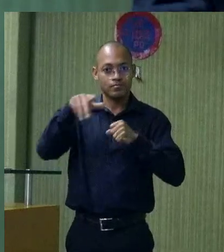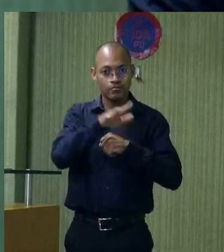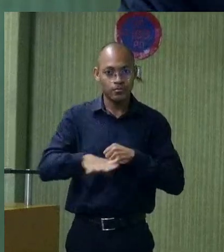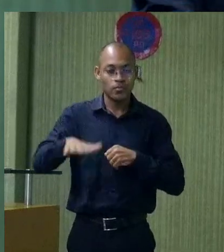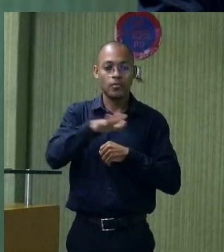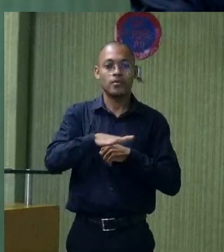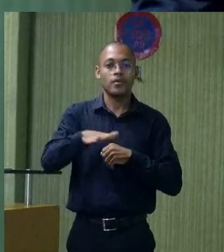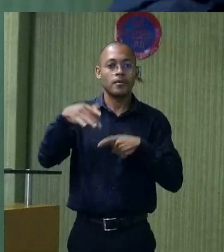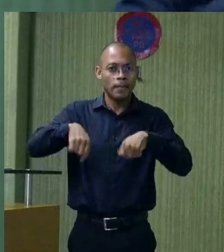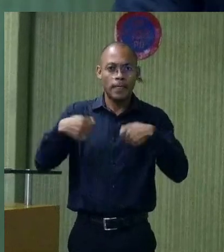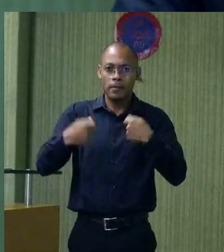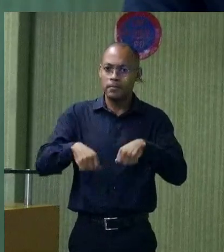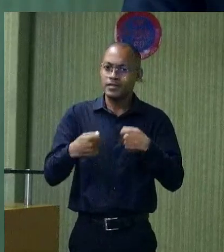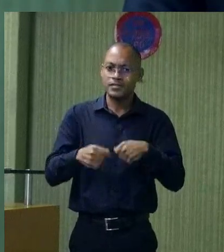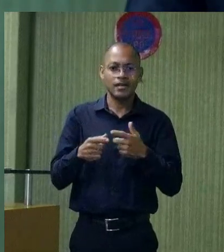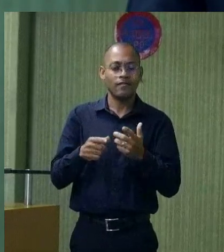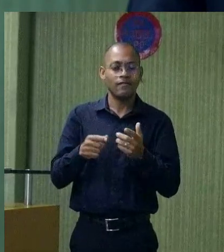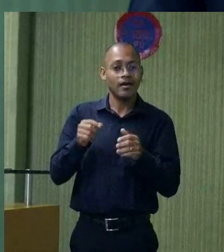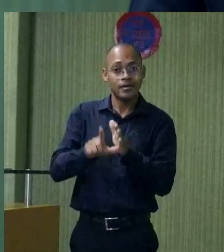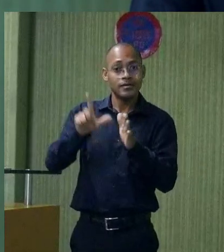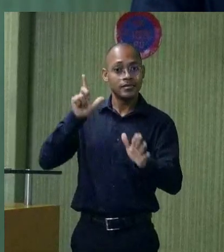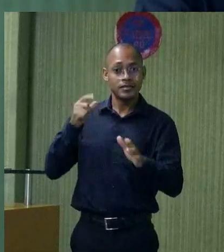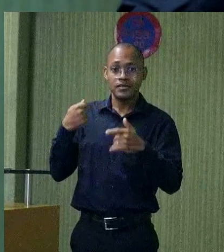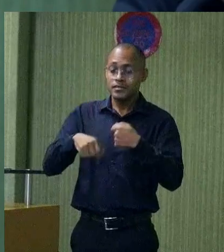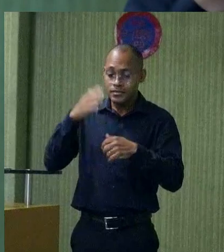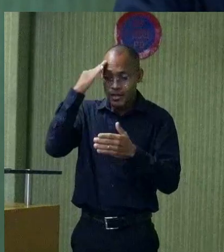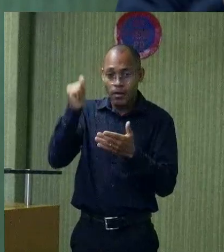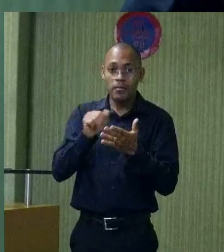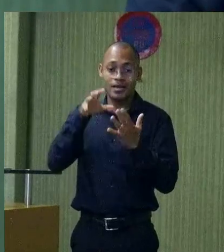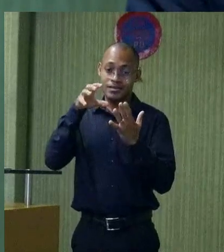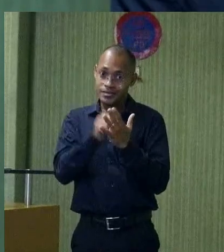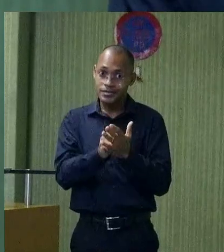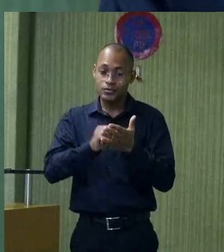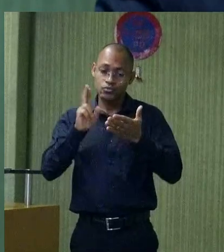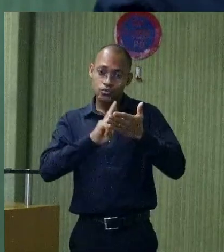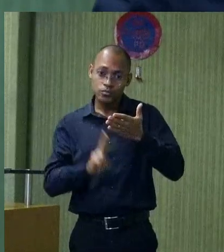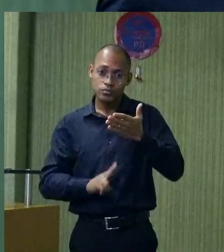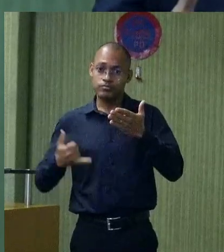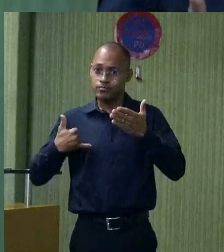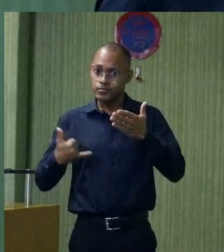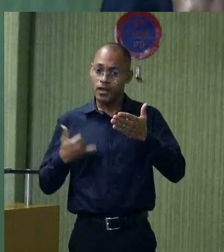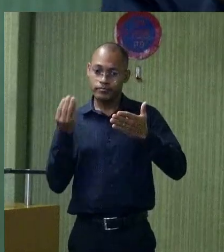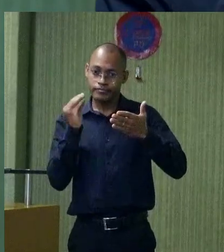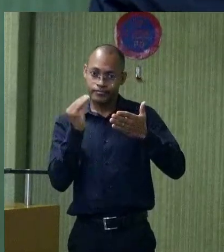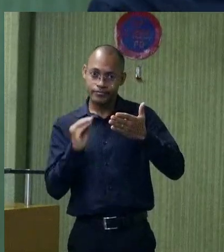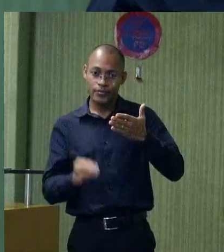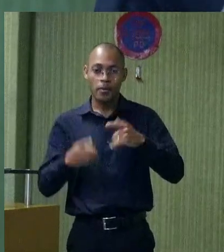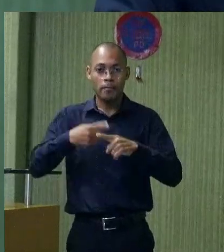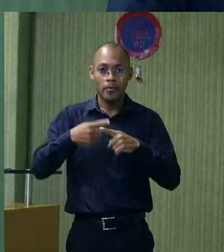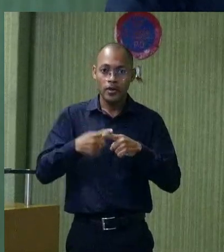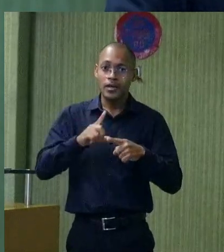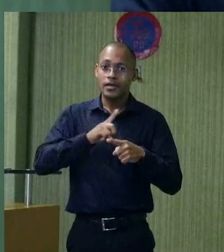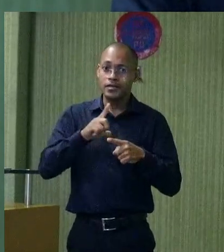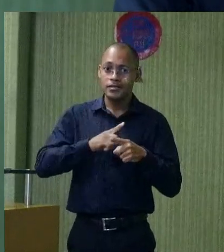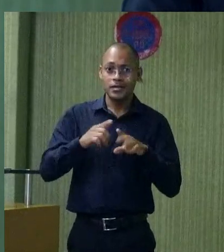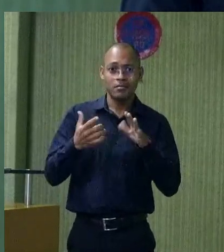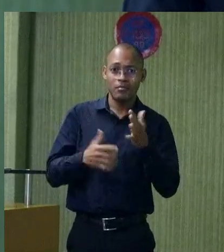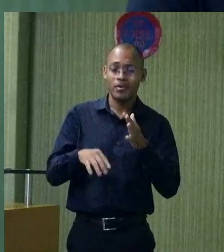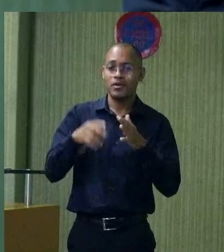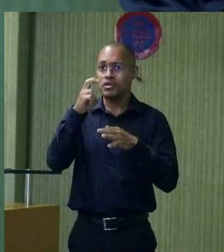rapidamente e fazer credenciamento das pessoas que estavam nos abrigos porque os abrigos tinham 500 800 ou 1000 e